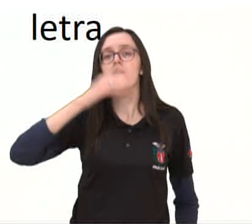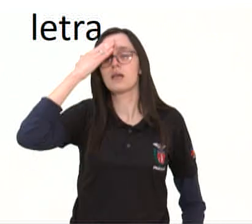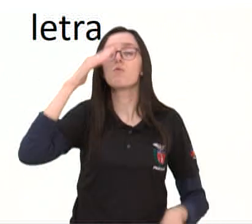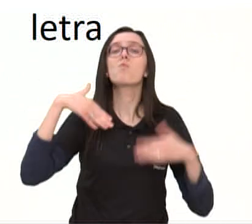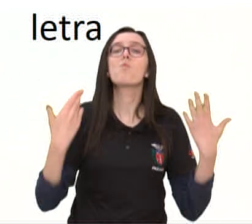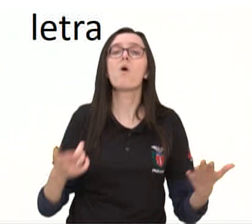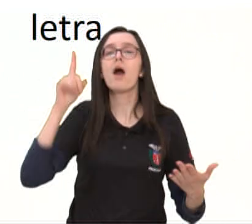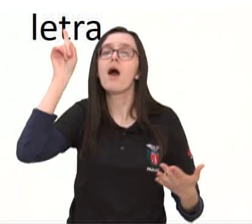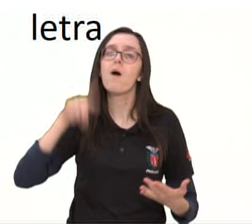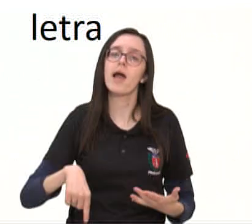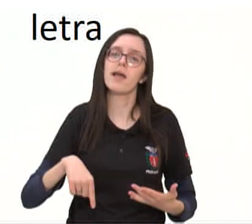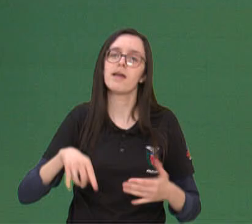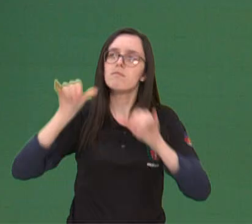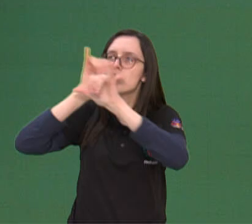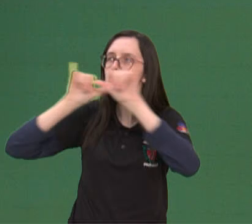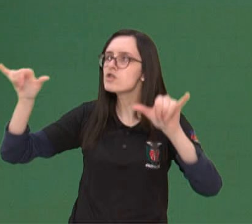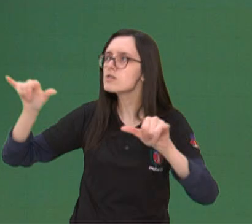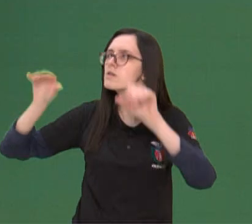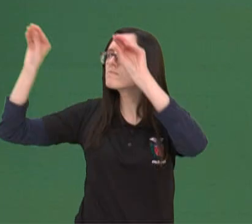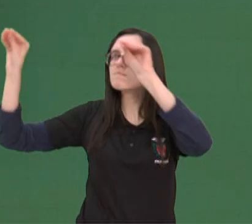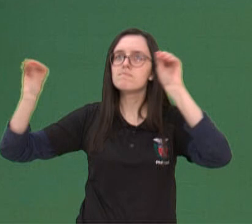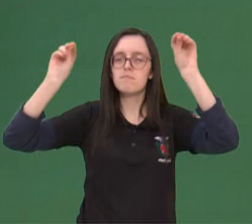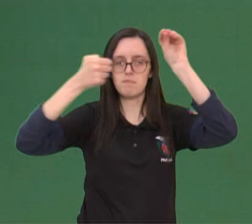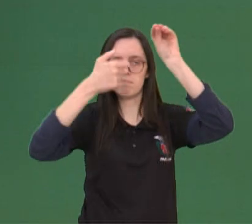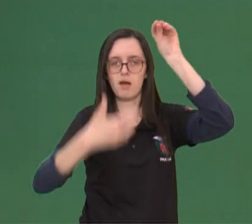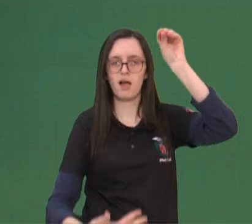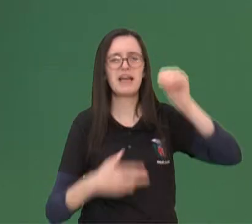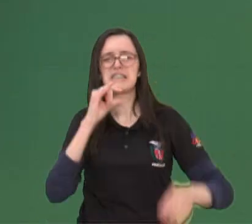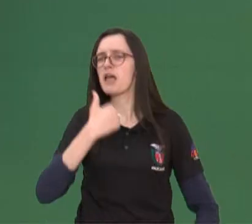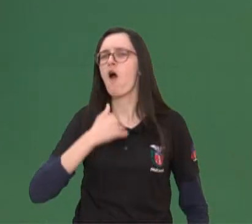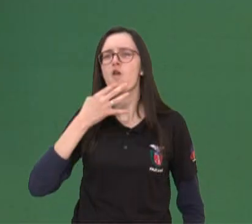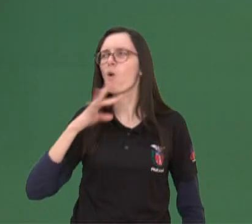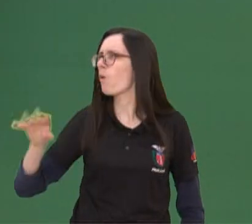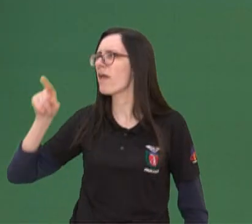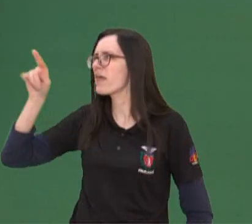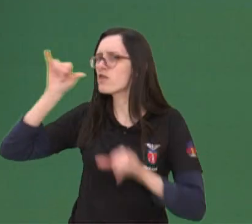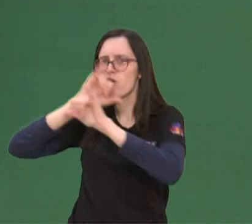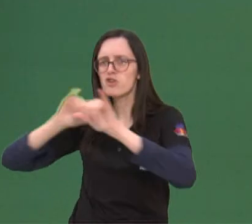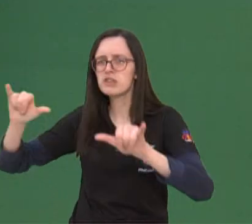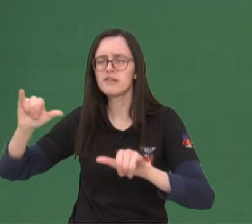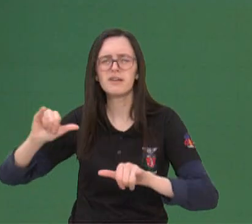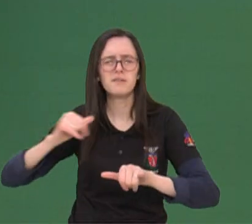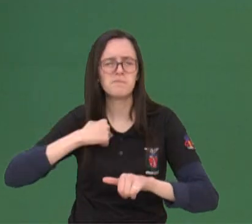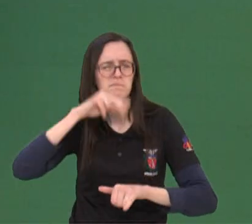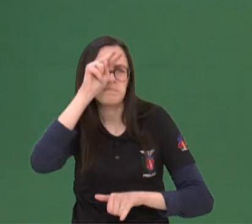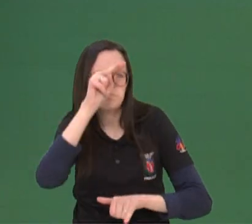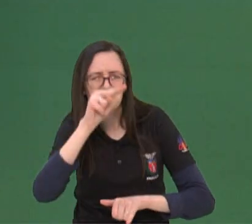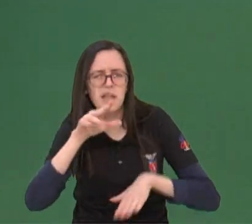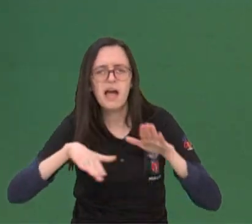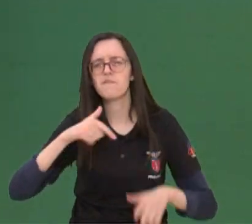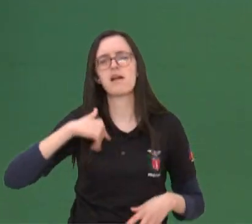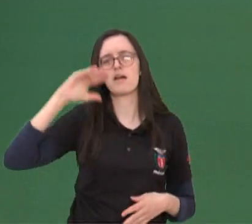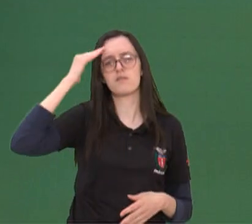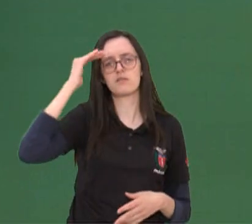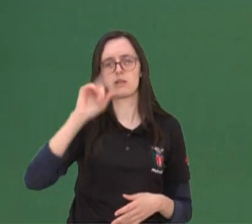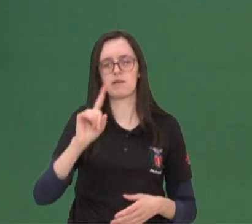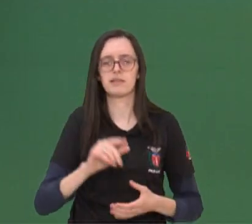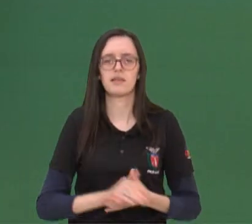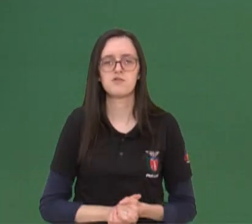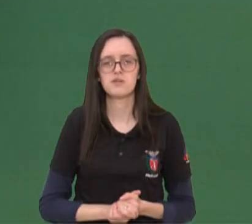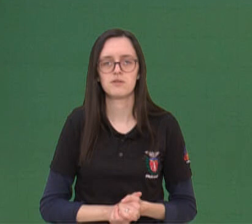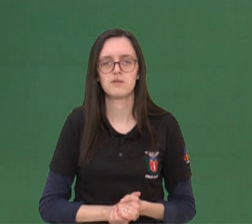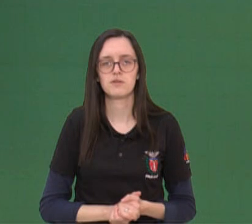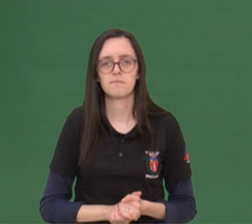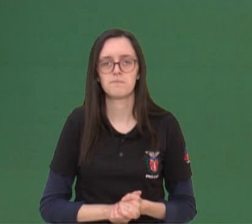notícia foi a inspiração. Se eu não conhecer a notícia, pode ser que eu não compreenda muito bem aquela crônica jornalística.